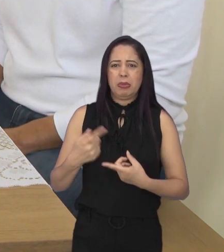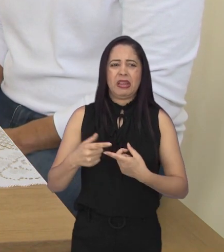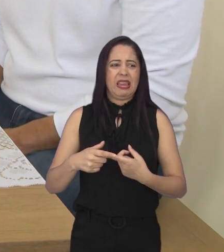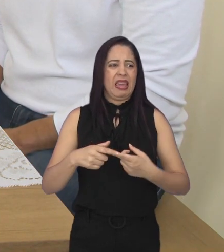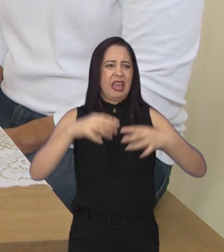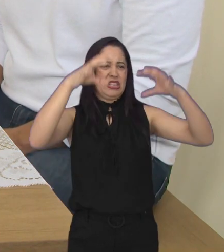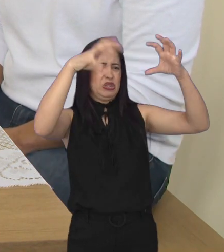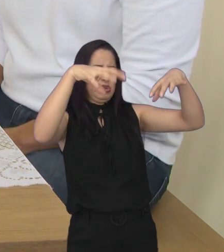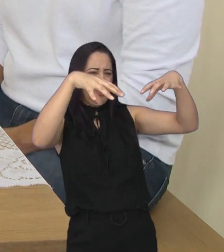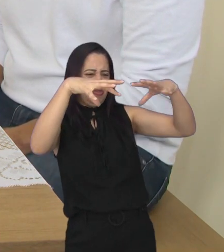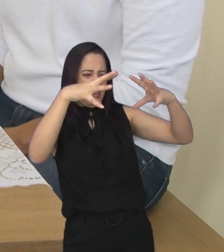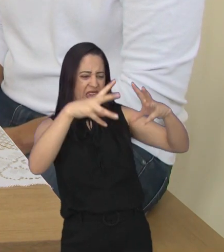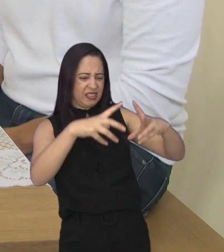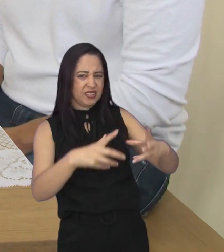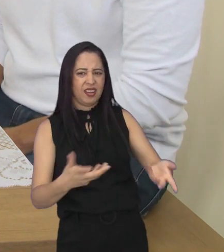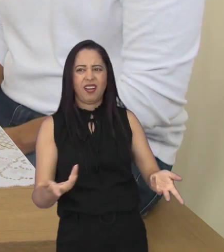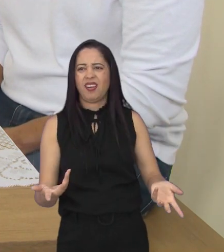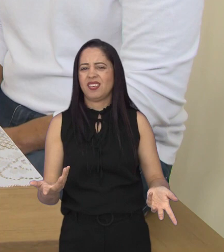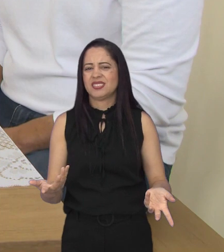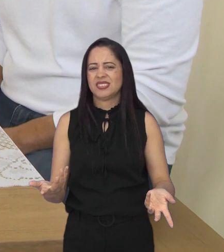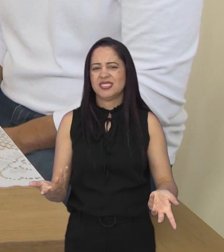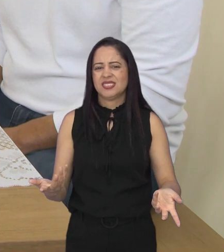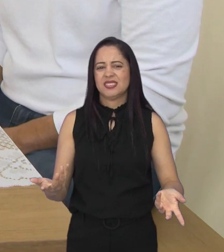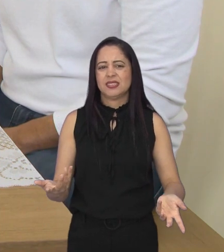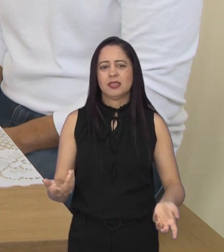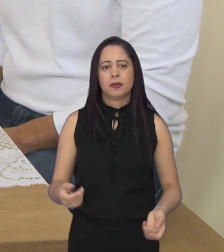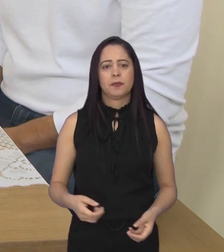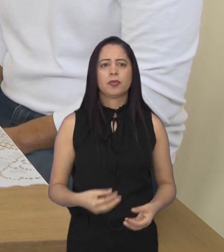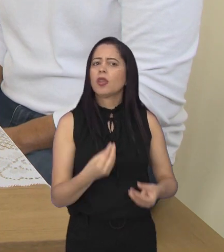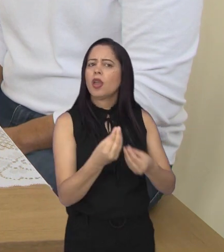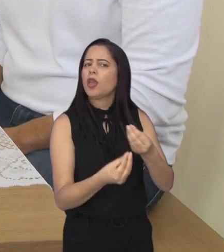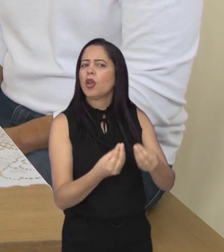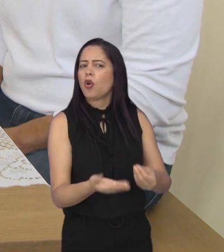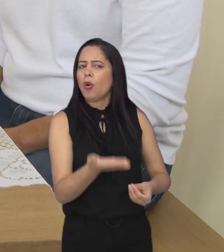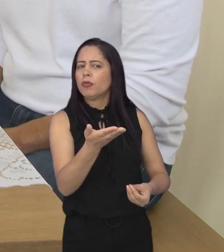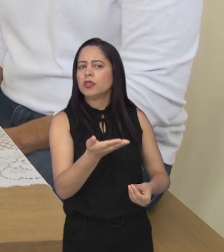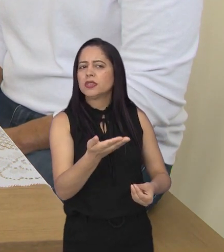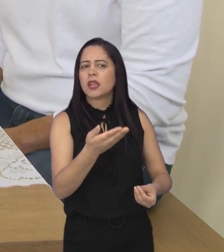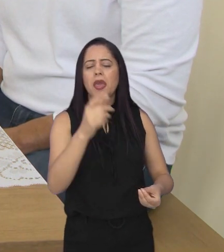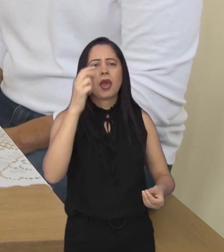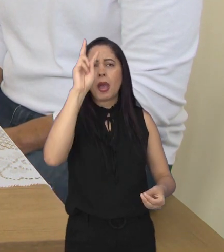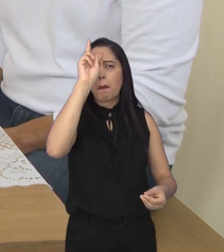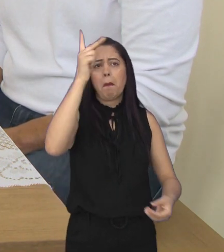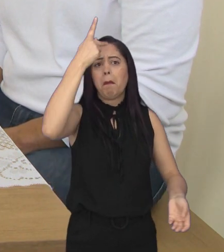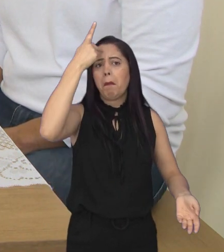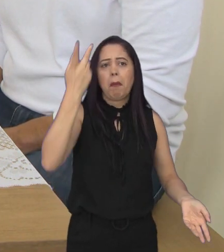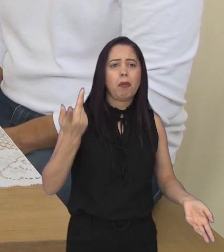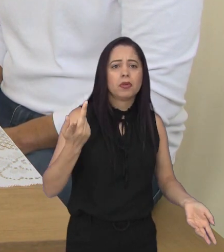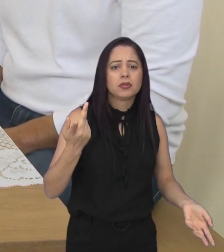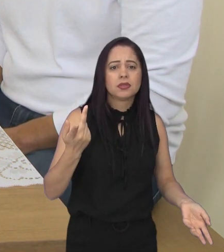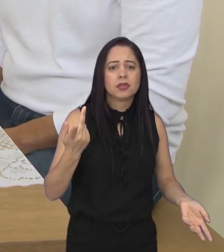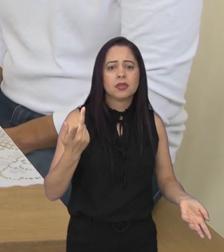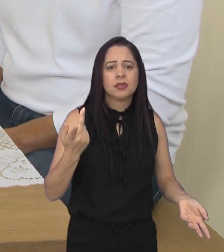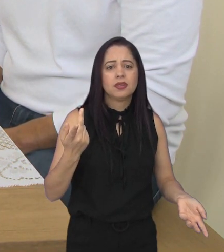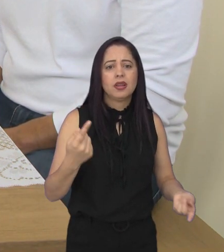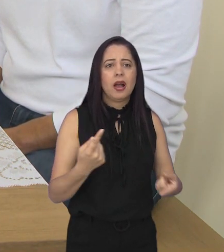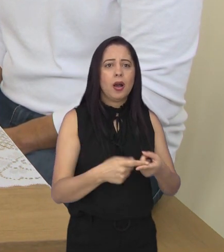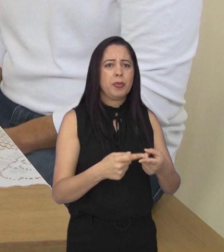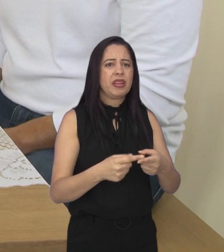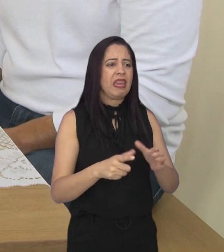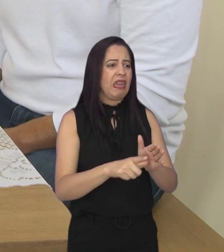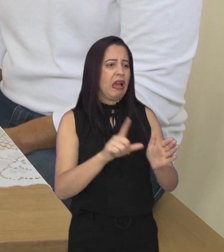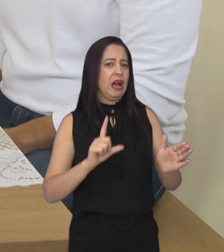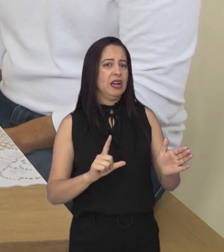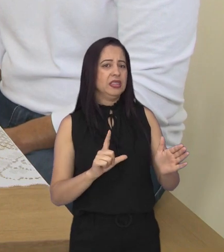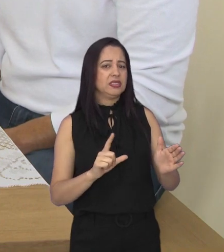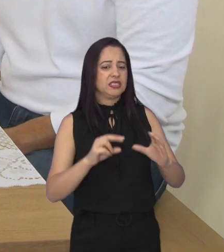tudo molhado, que parece que tudo que você tá fazendo é em vão? Sim. Eu e qual que isso. foi a sua chavinha que virou? Até então,